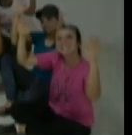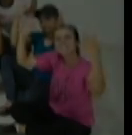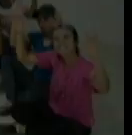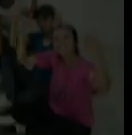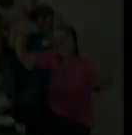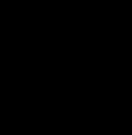aí.